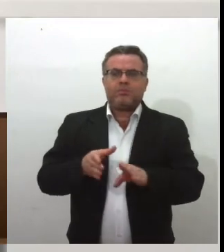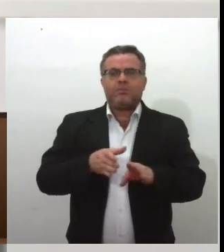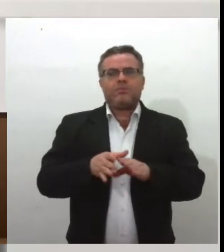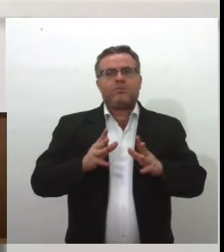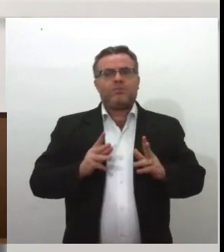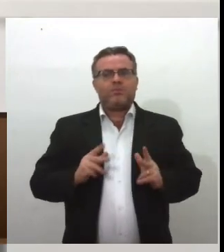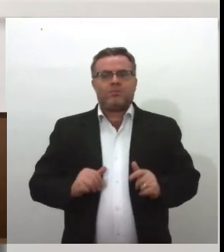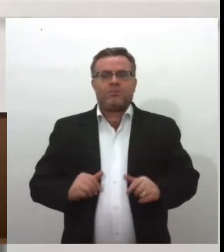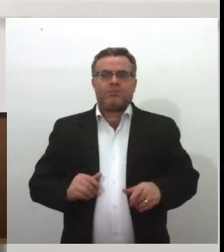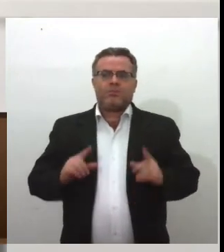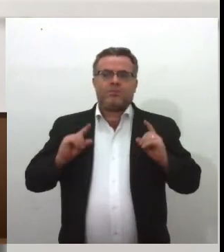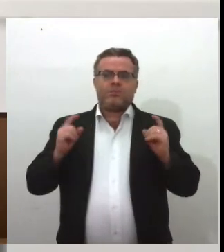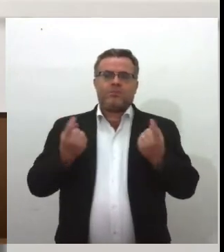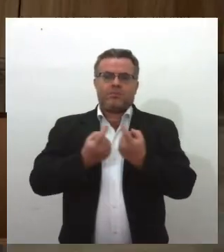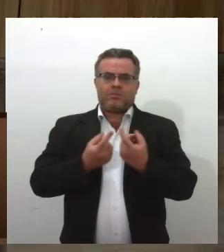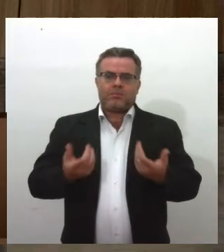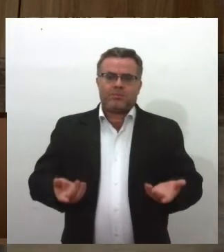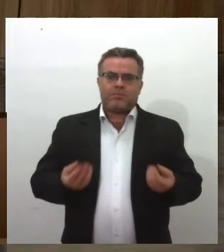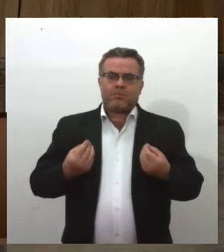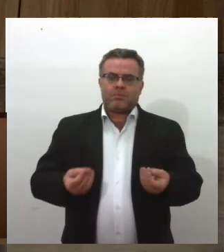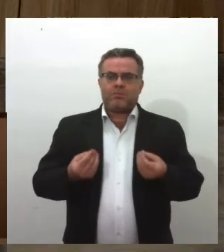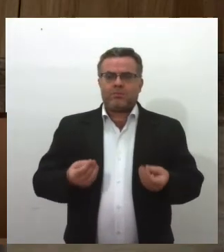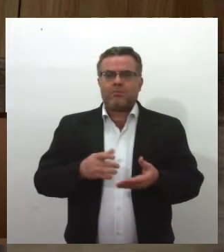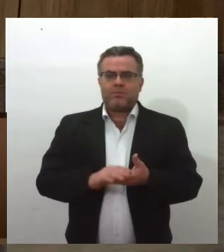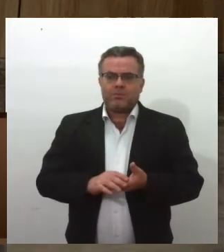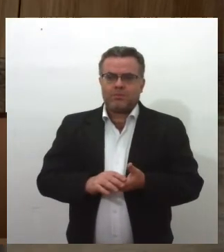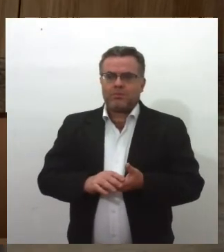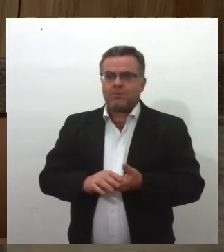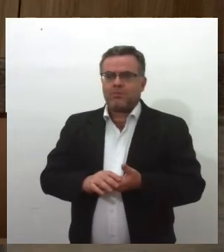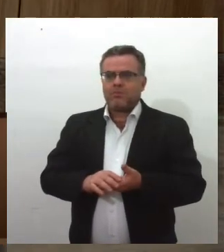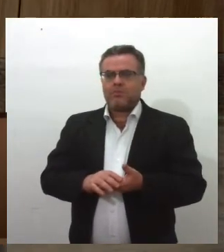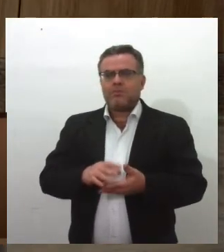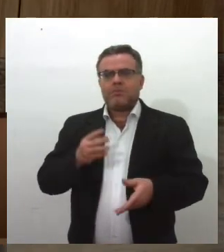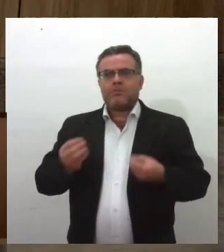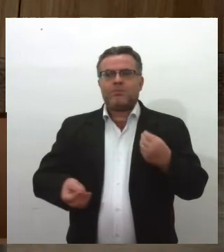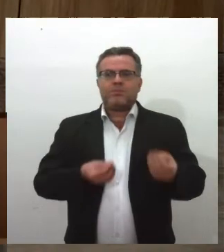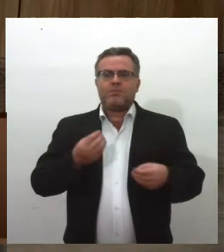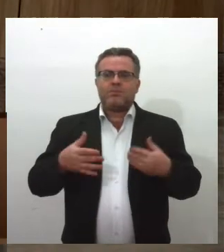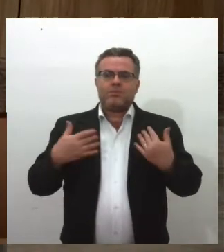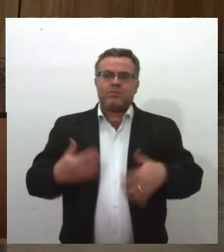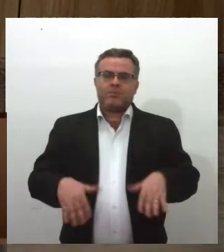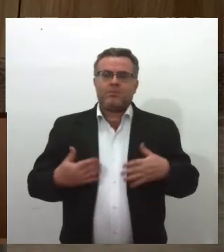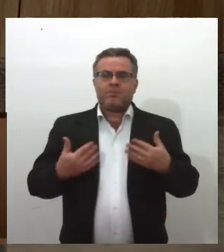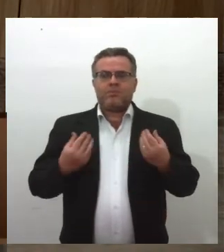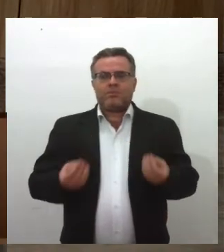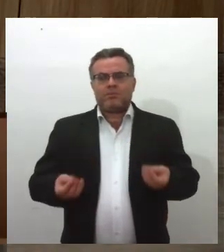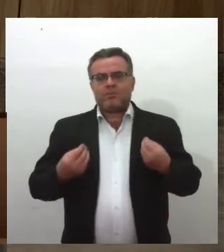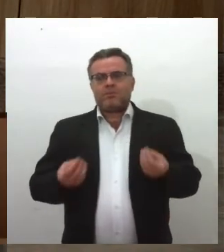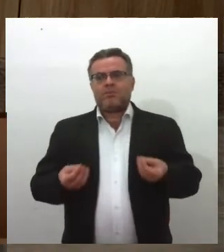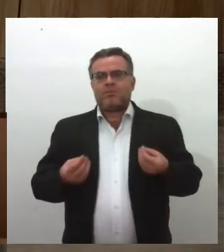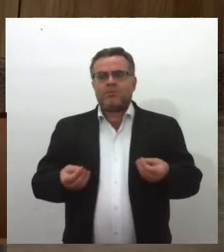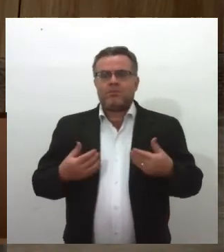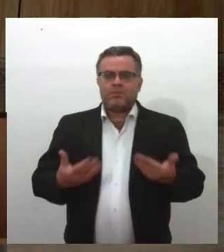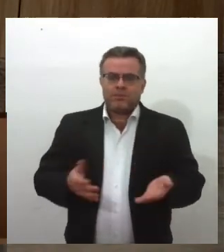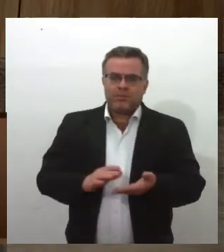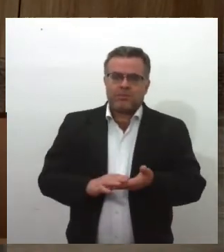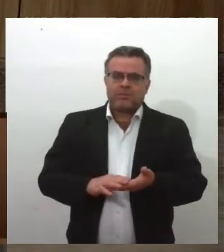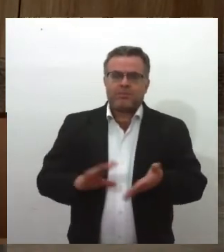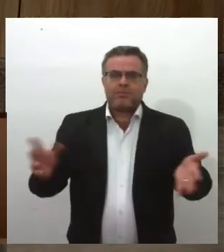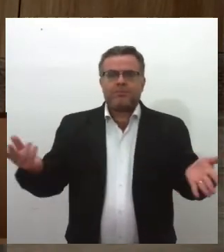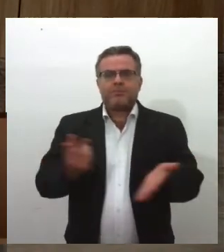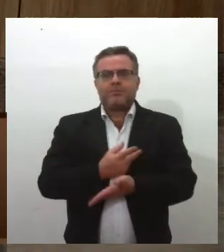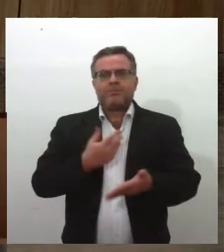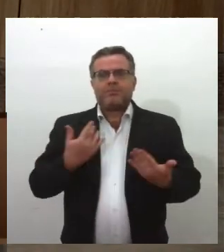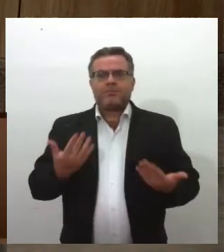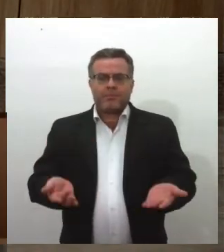da sexualidade. Pois não. A minha pergunta essa é uma discussão bem interessante, na verdade não estava nem na nossa pauta aqui, mas você trouxe com